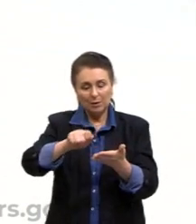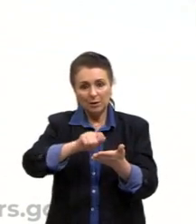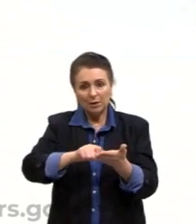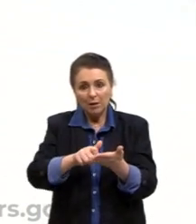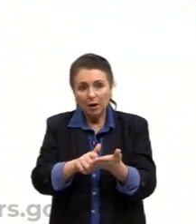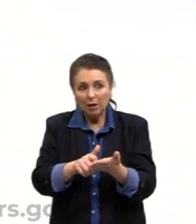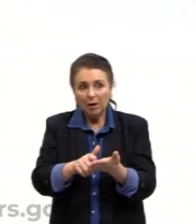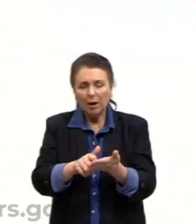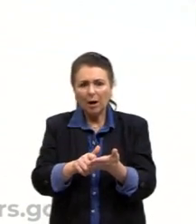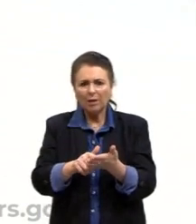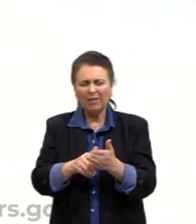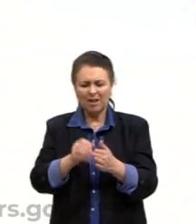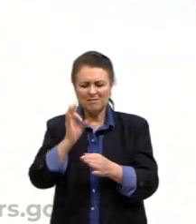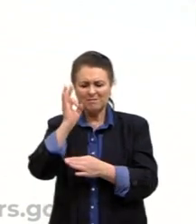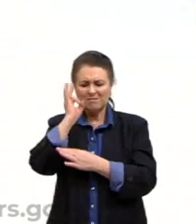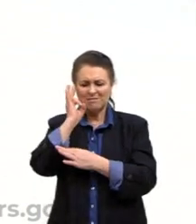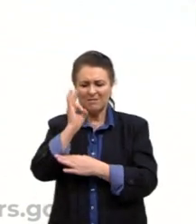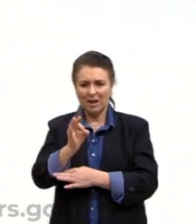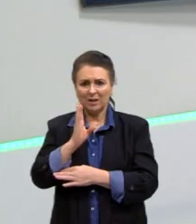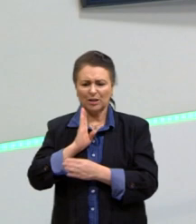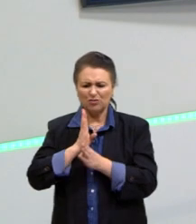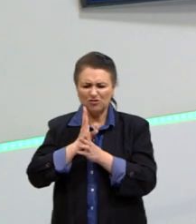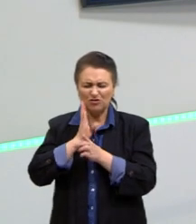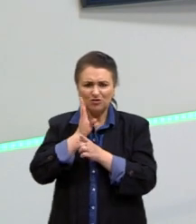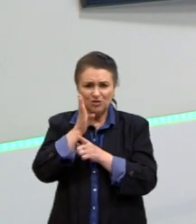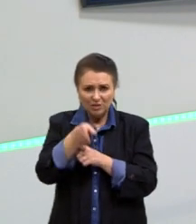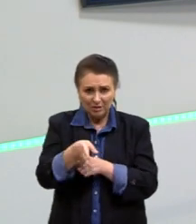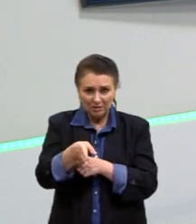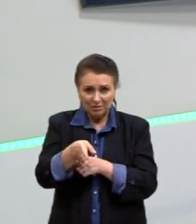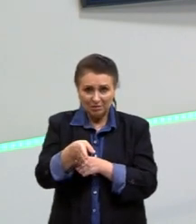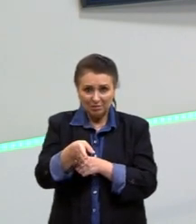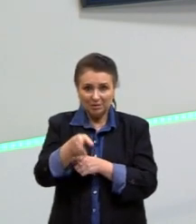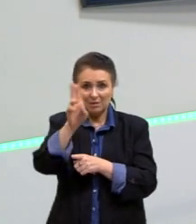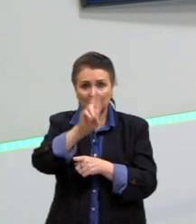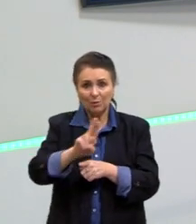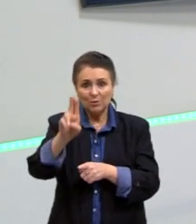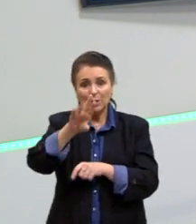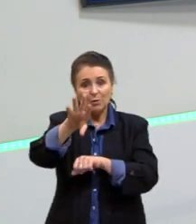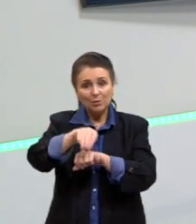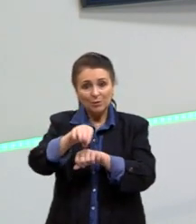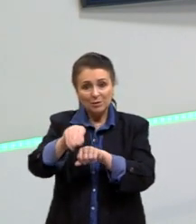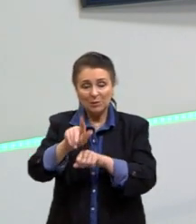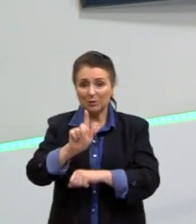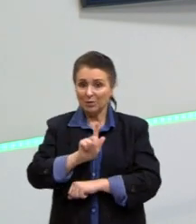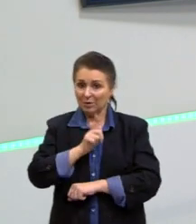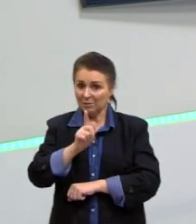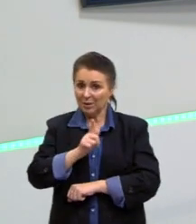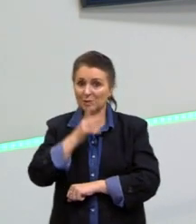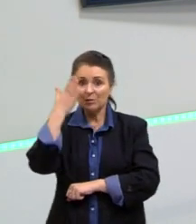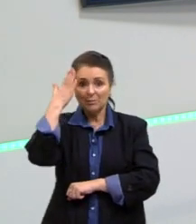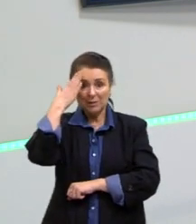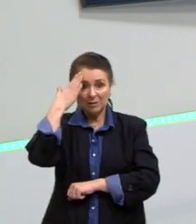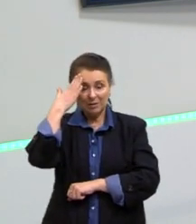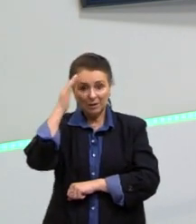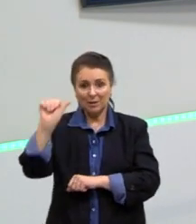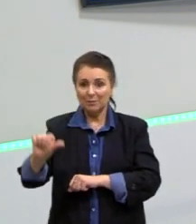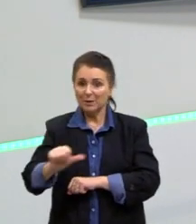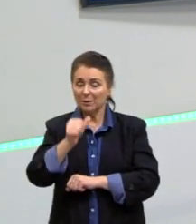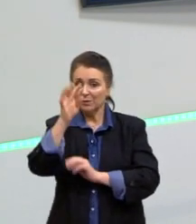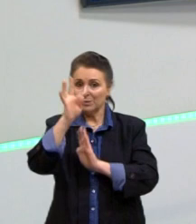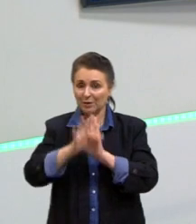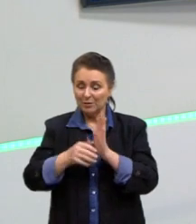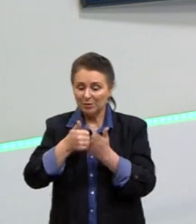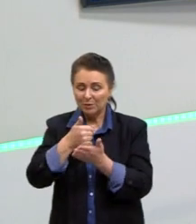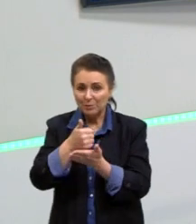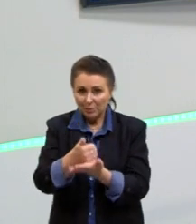até cirúrgica da redação, né? Então, usem os conhecimentos de gramática para entender melhor os textos de apoio e